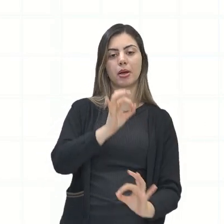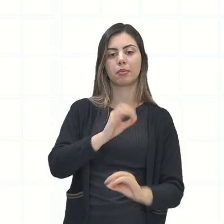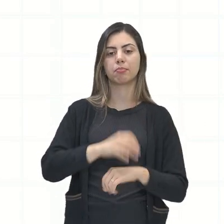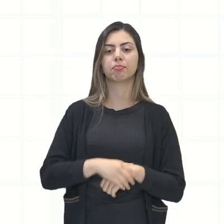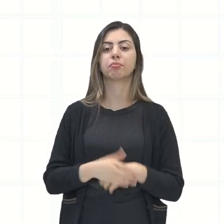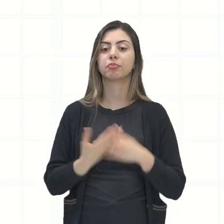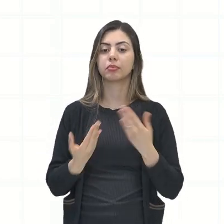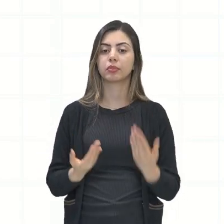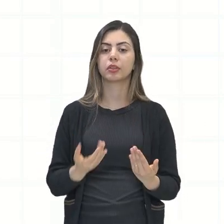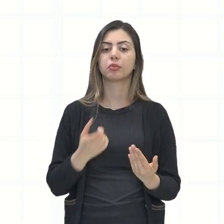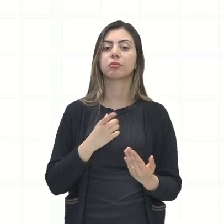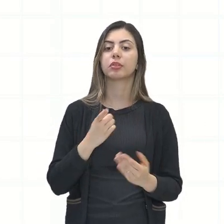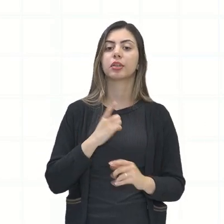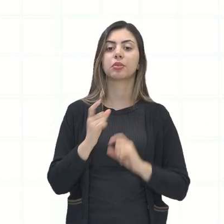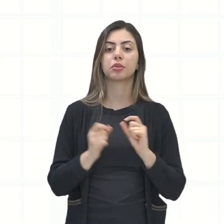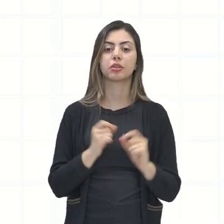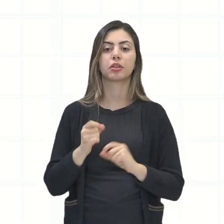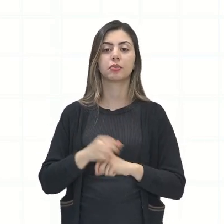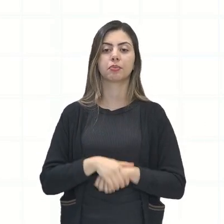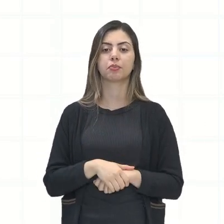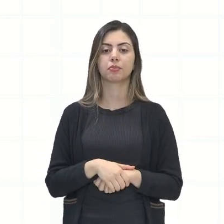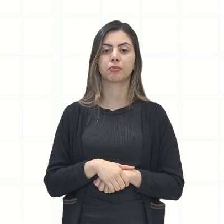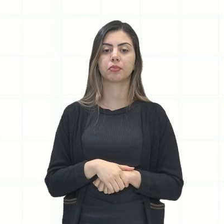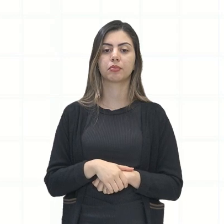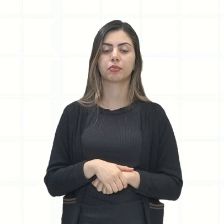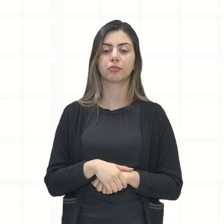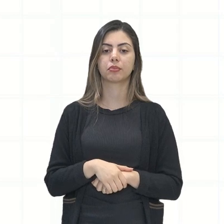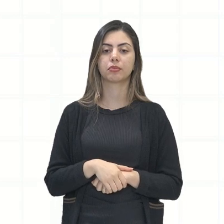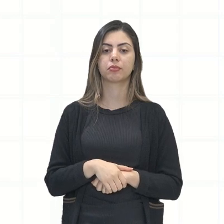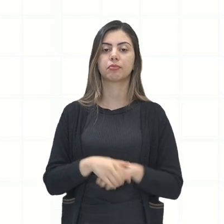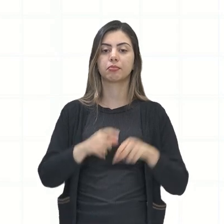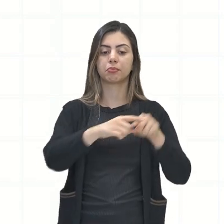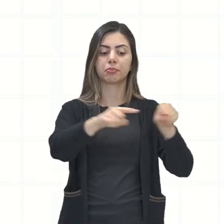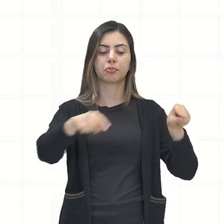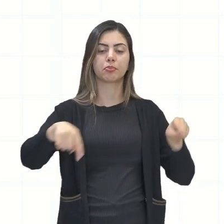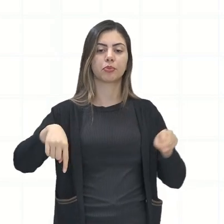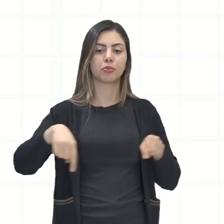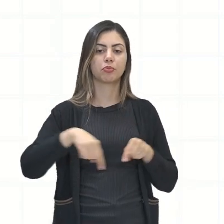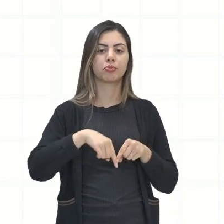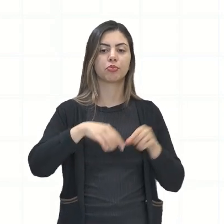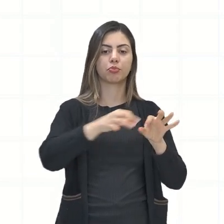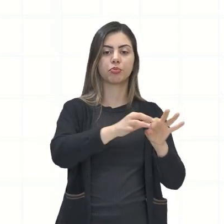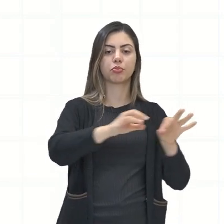1,52 m de comprimento